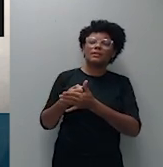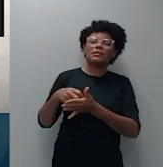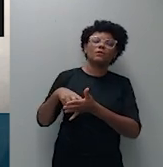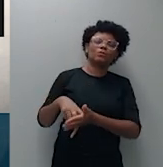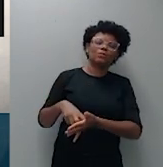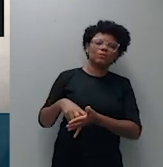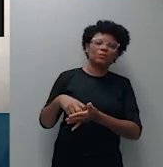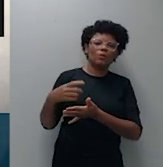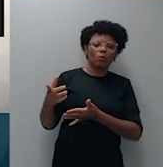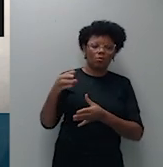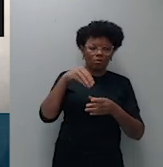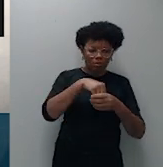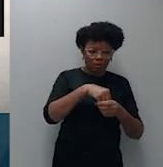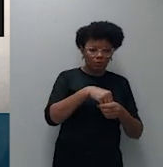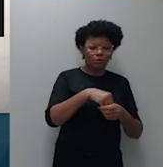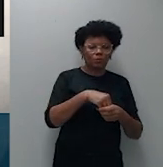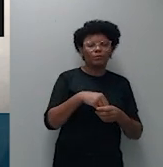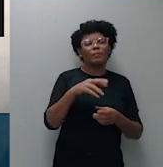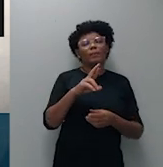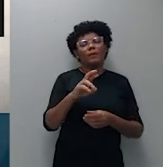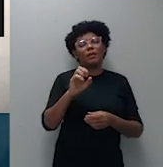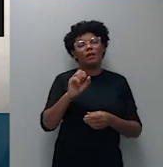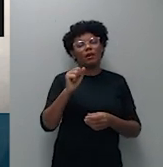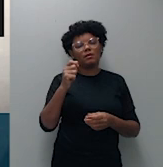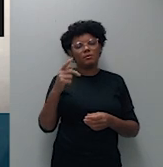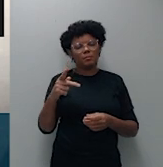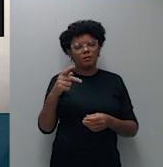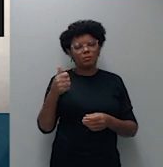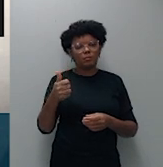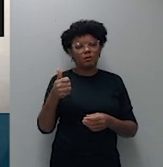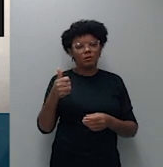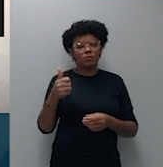caixa Como está o agravo interno resp